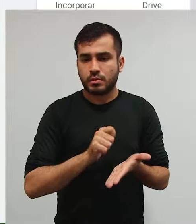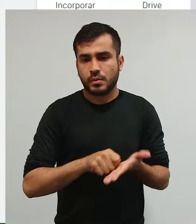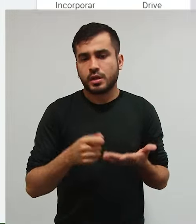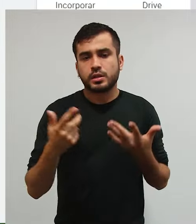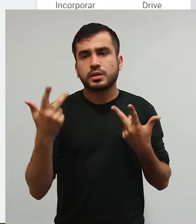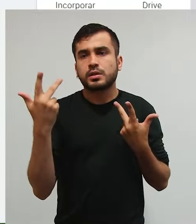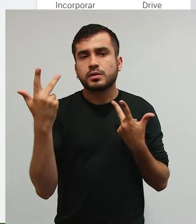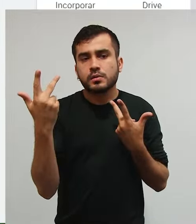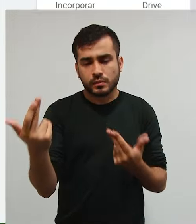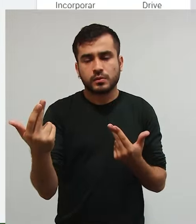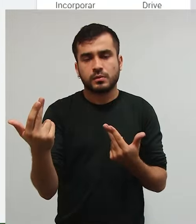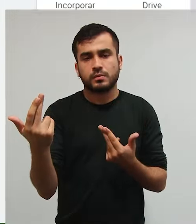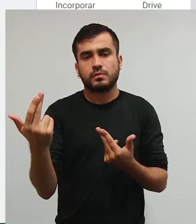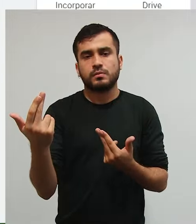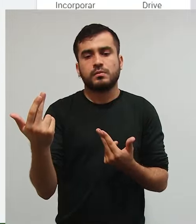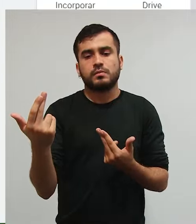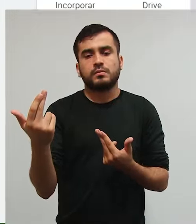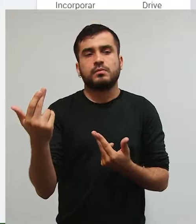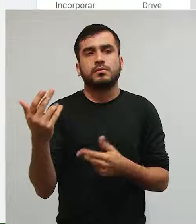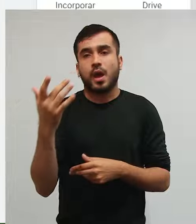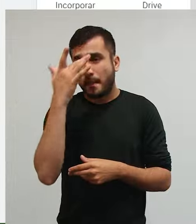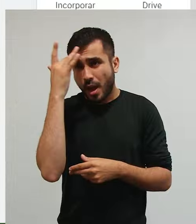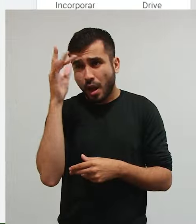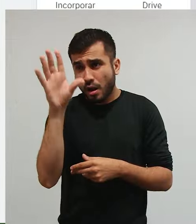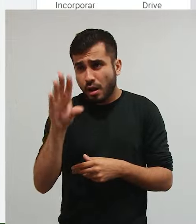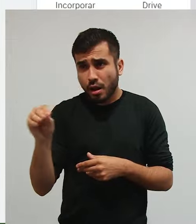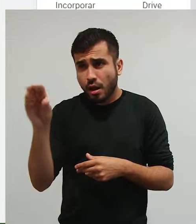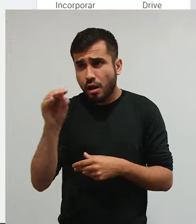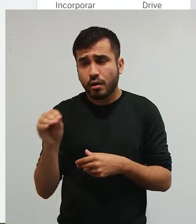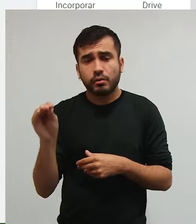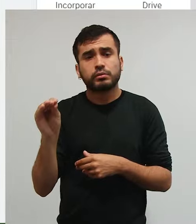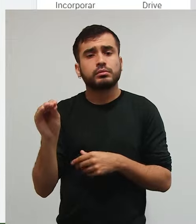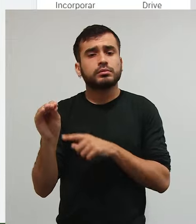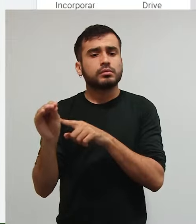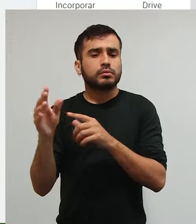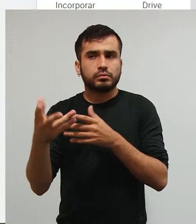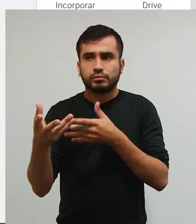Opa, literal. É exatamente